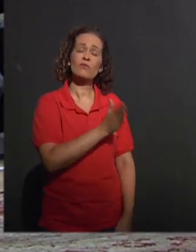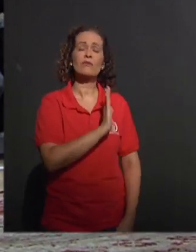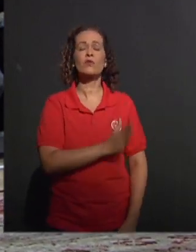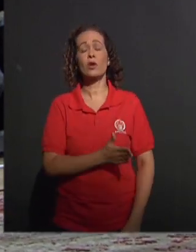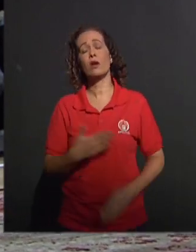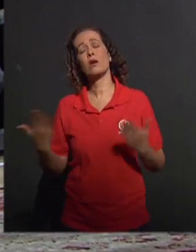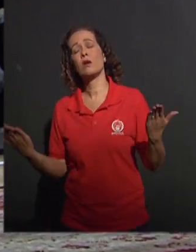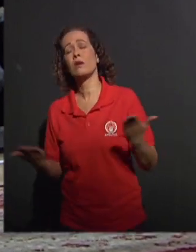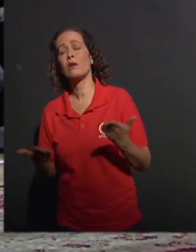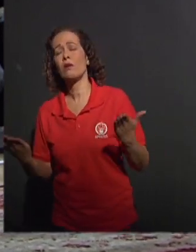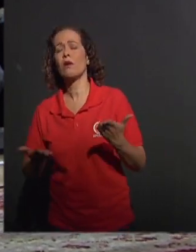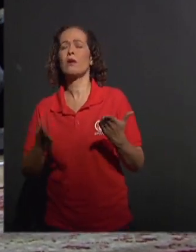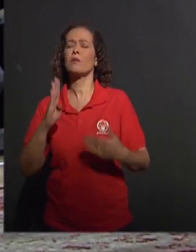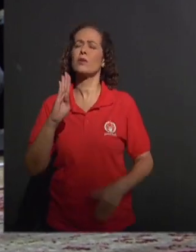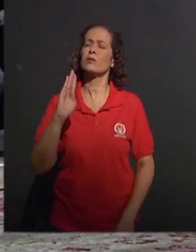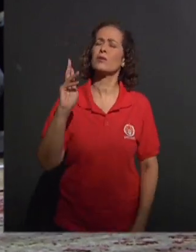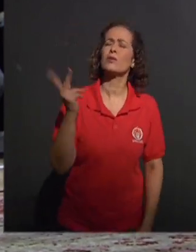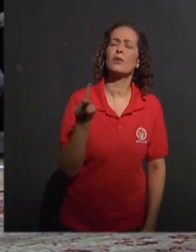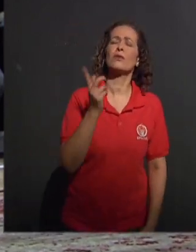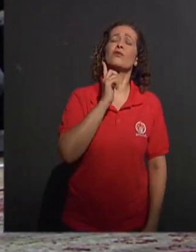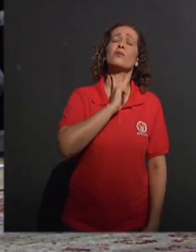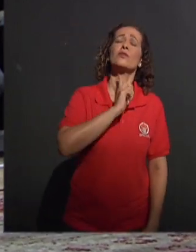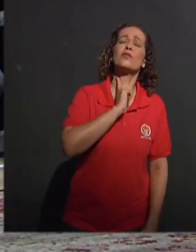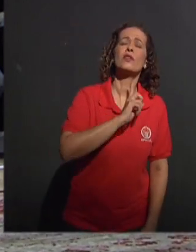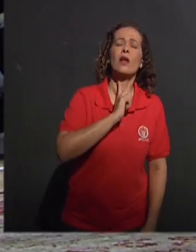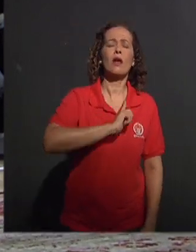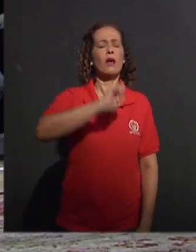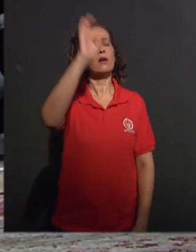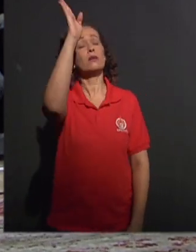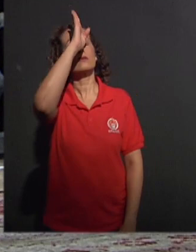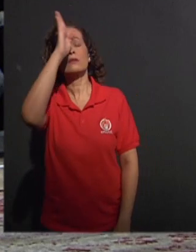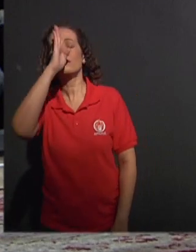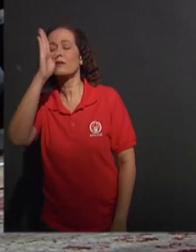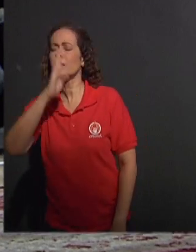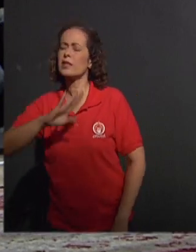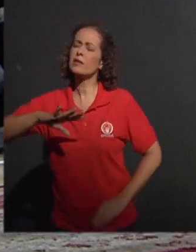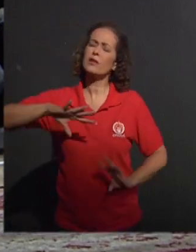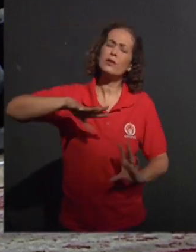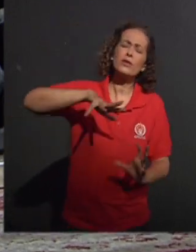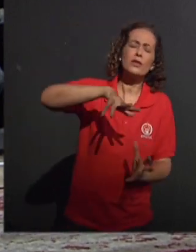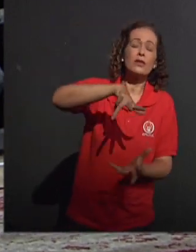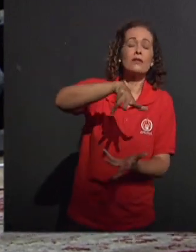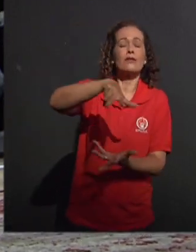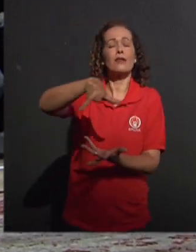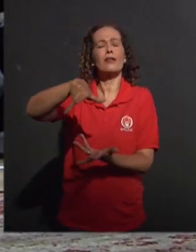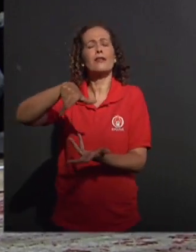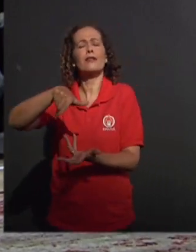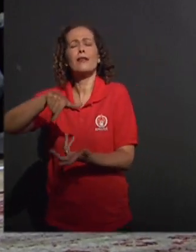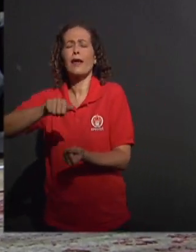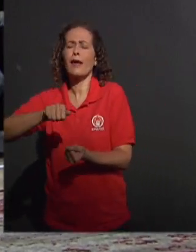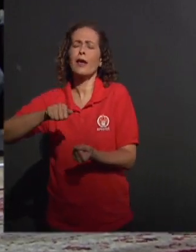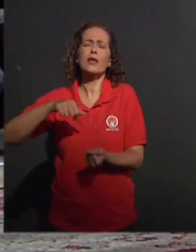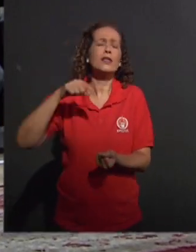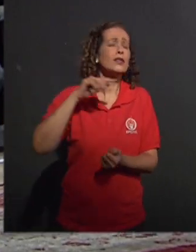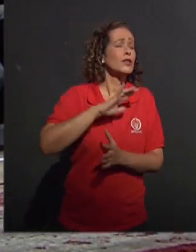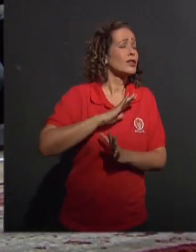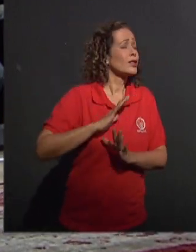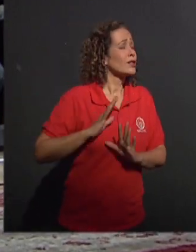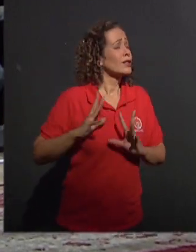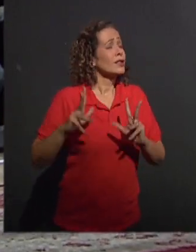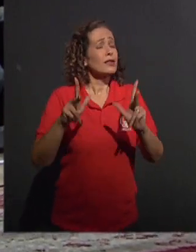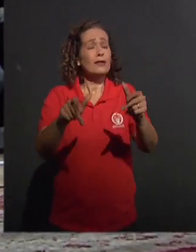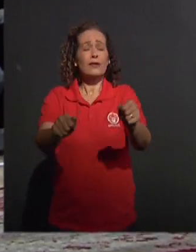para o Brasil inteiro, para toda a face da terra, Senhor, que o bem, Senhor, ali na cruz o